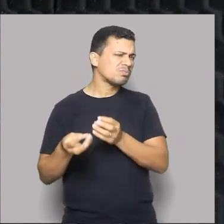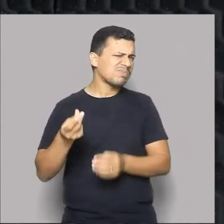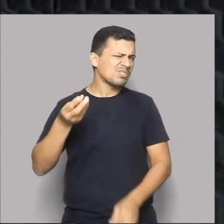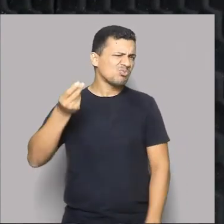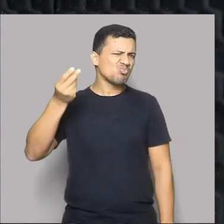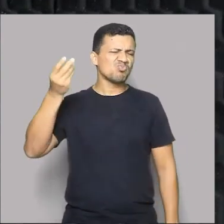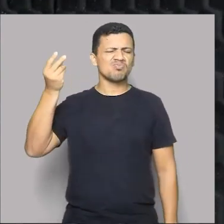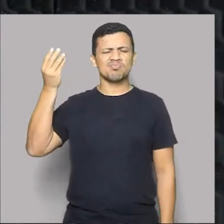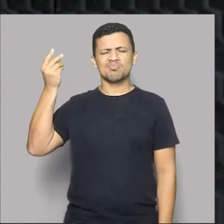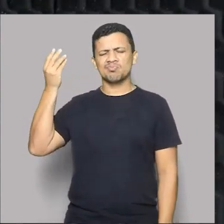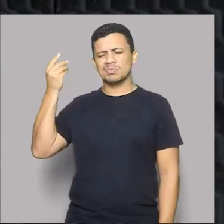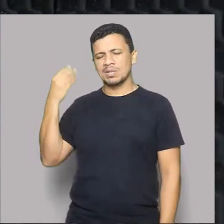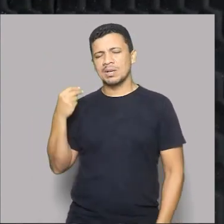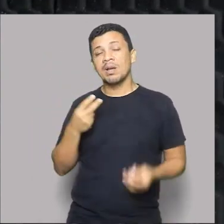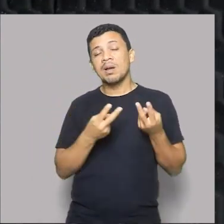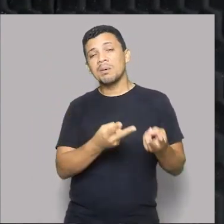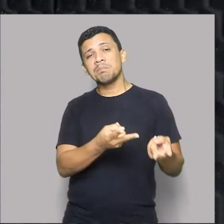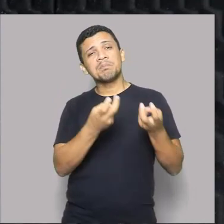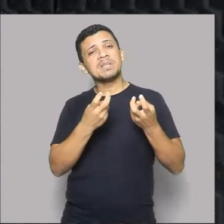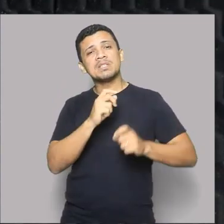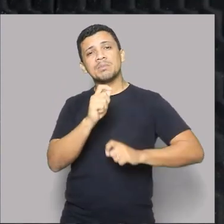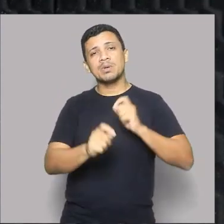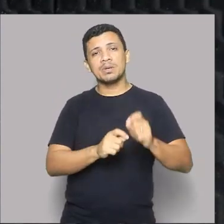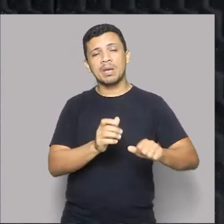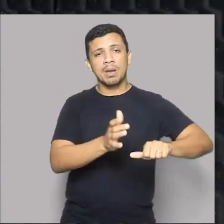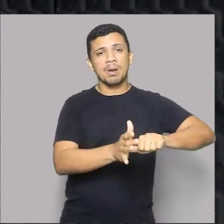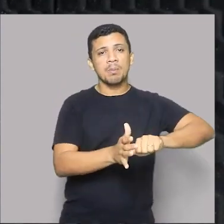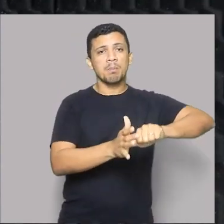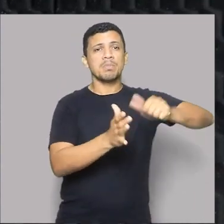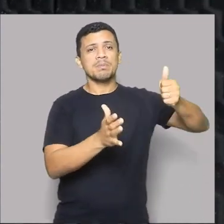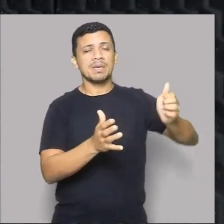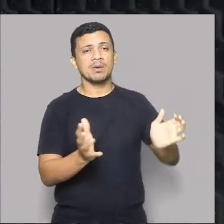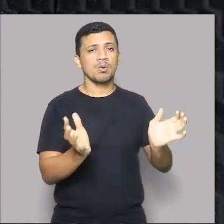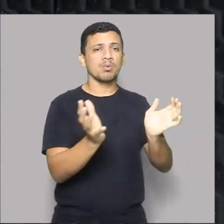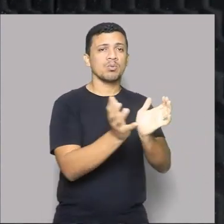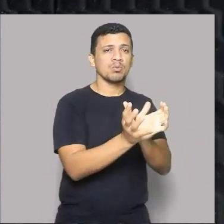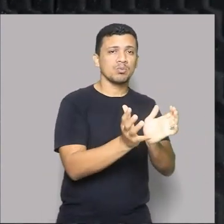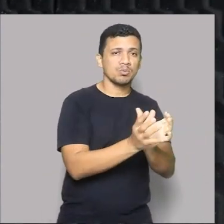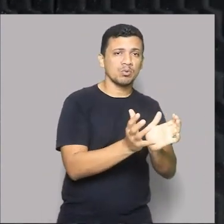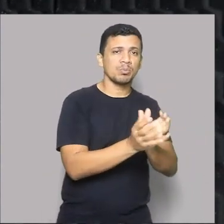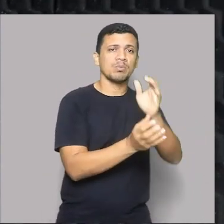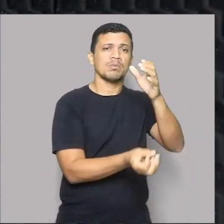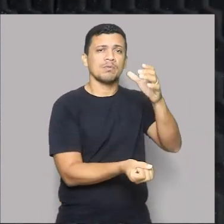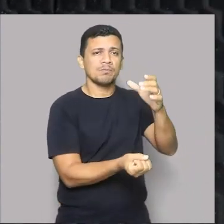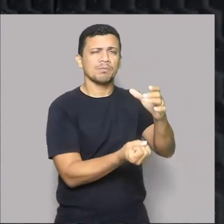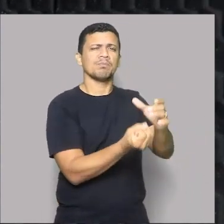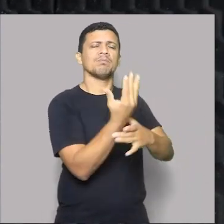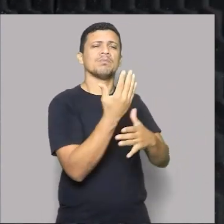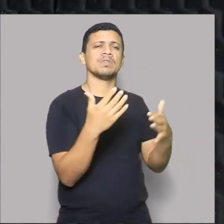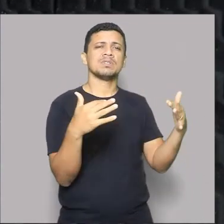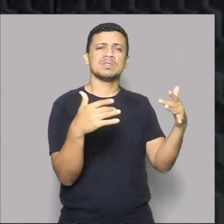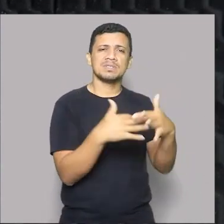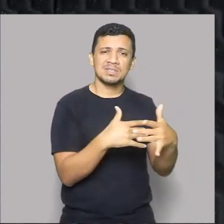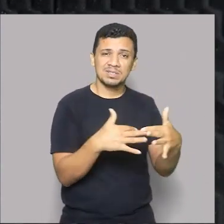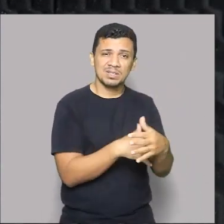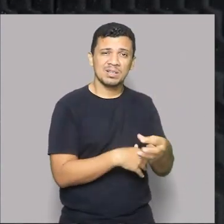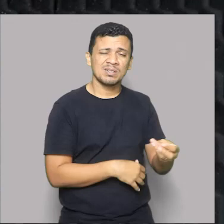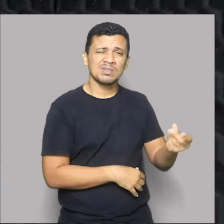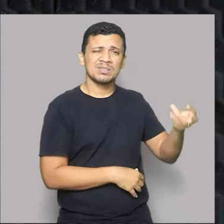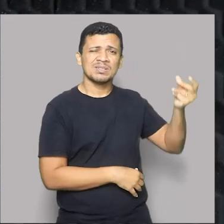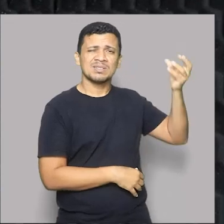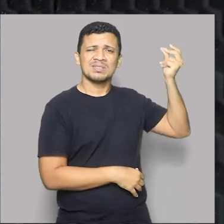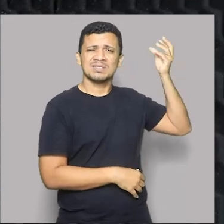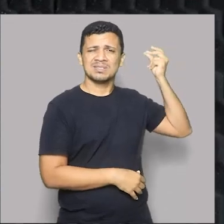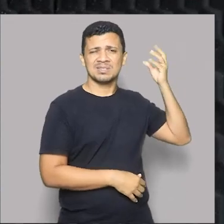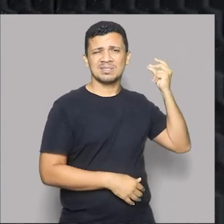gente começa a perceber que os primeiros agrupamentos, as primeiras formações de cidade são muito antigos, que começam lá no